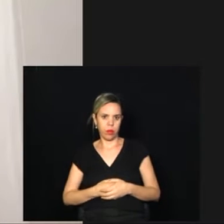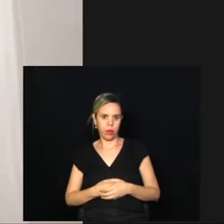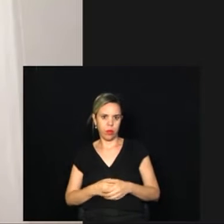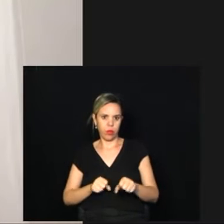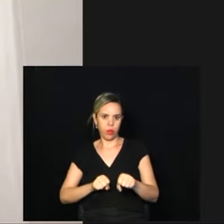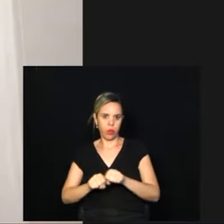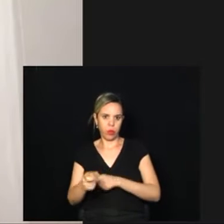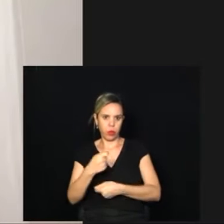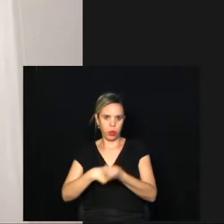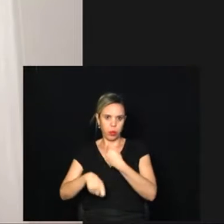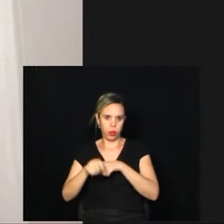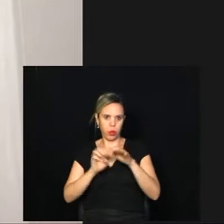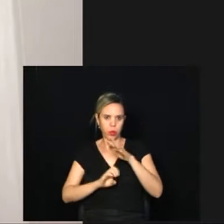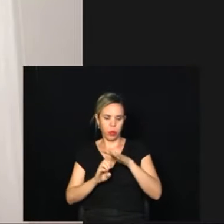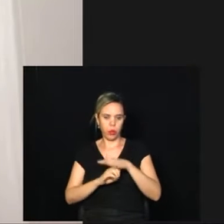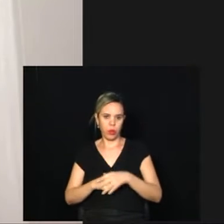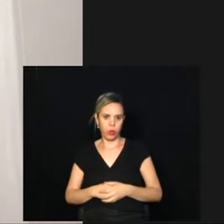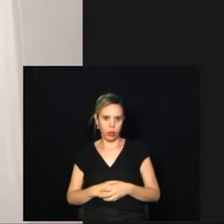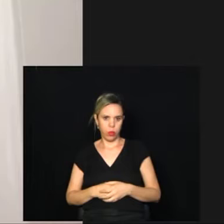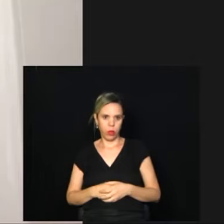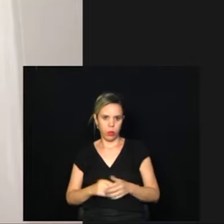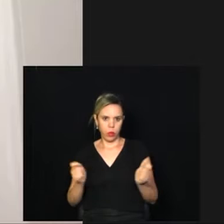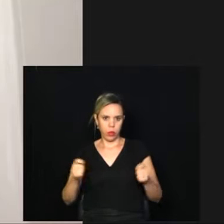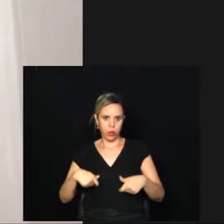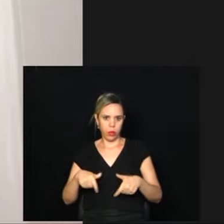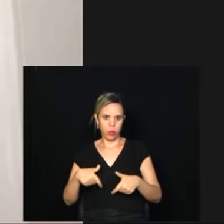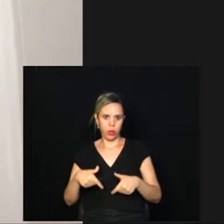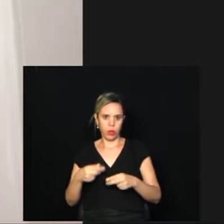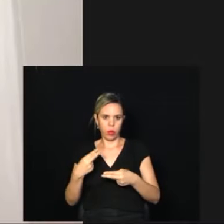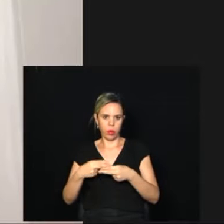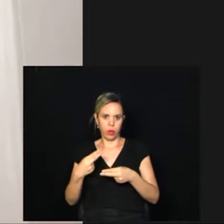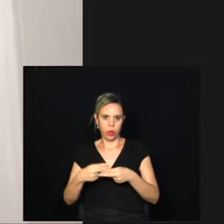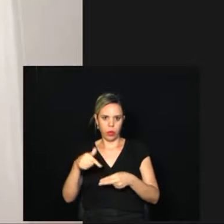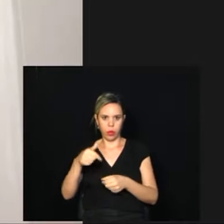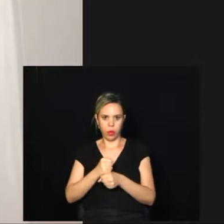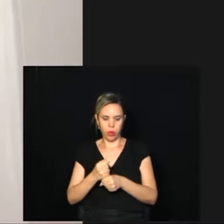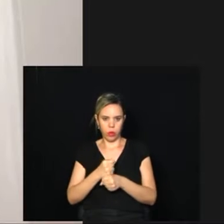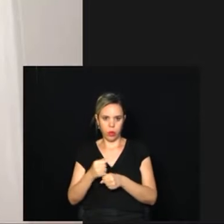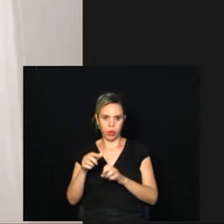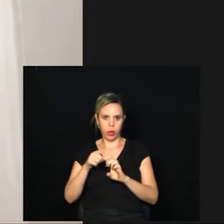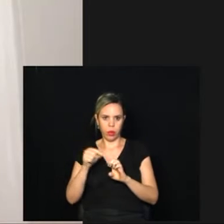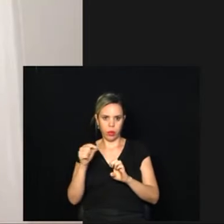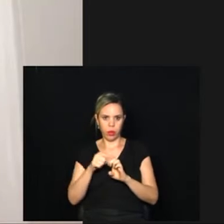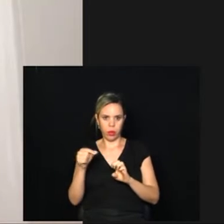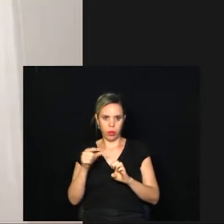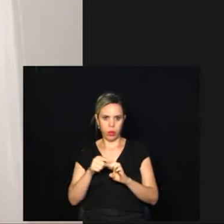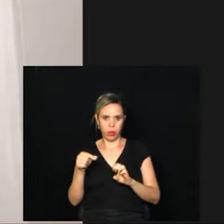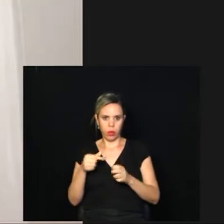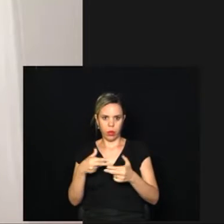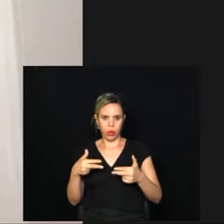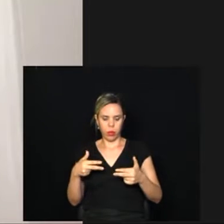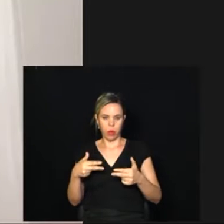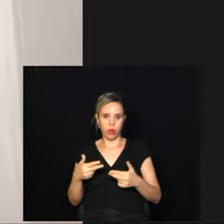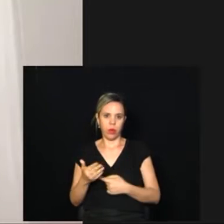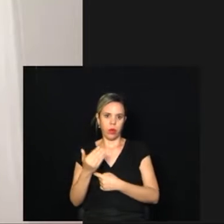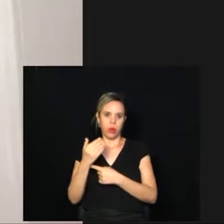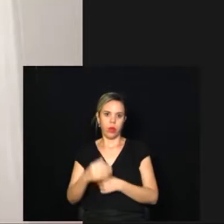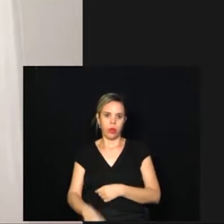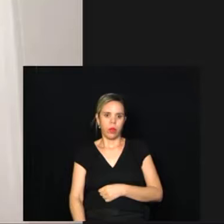formei em administração de empresas, pude trabalhar no Sebrae por 7 anos com empreendedorismo, com startups,